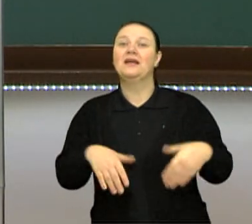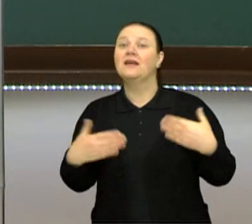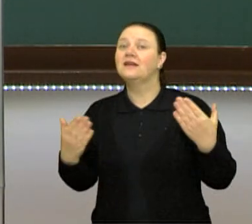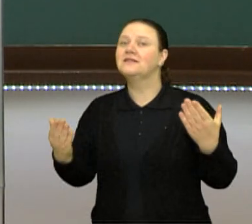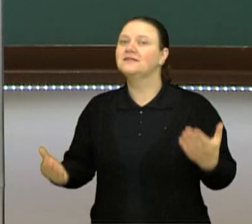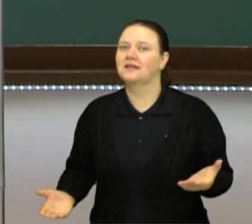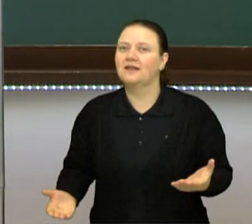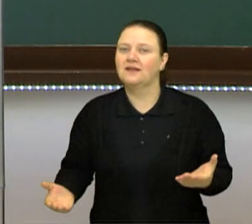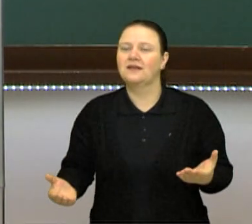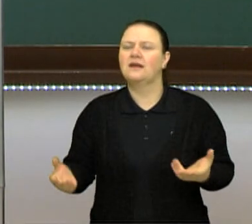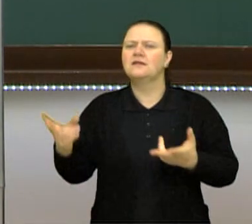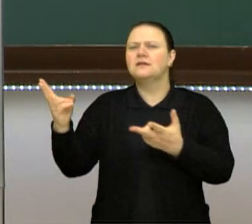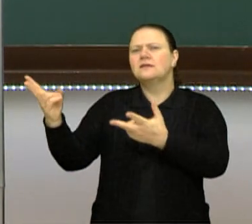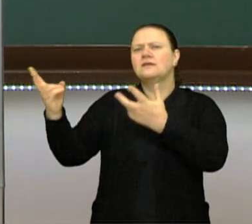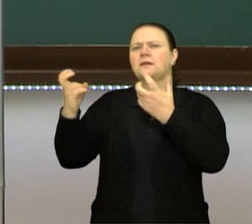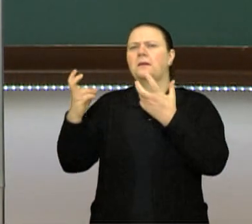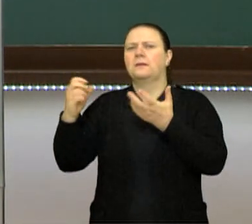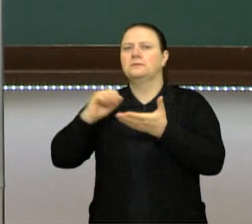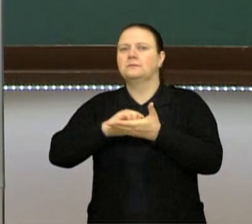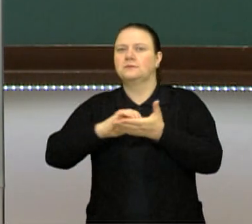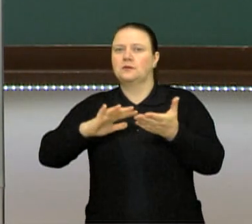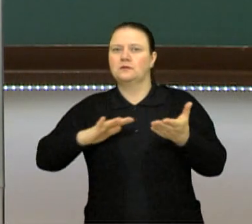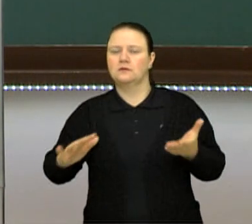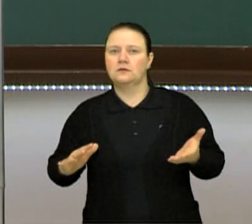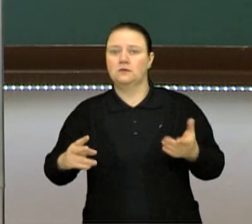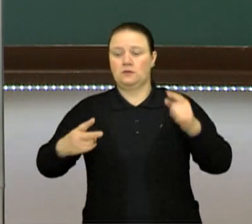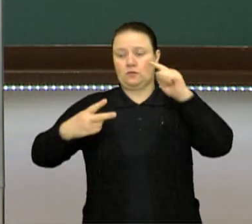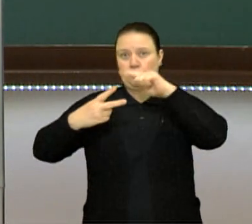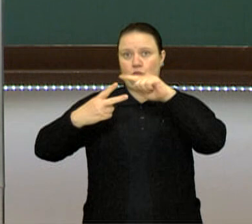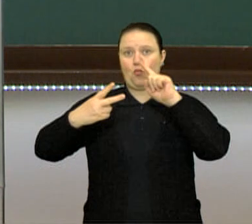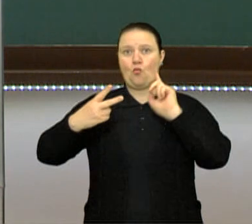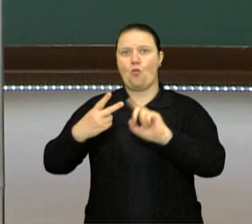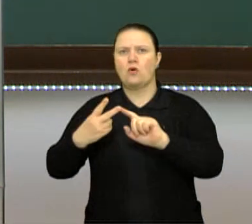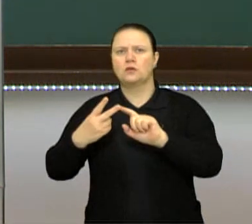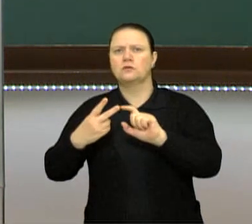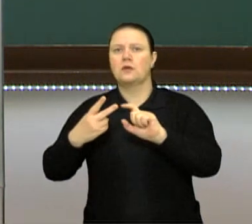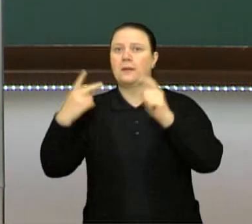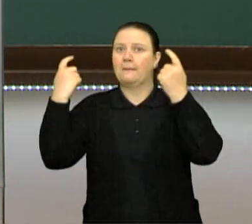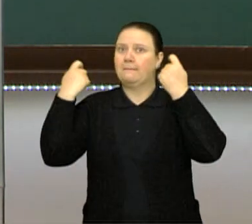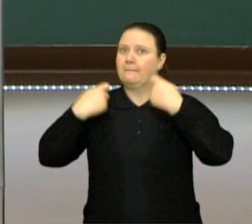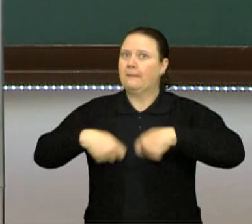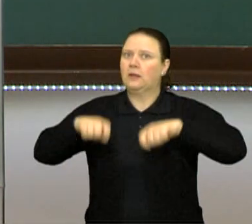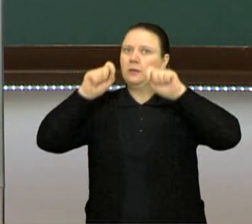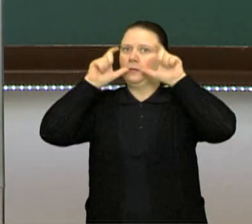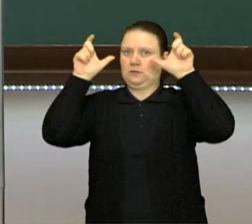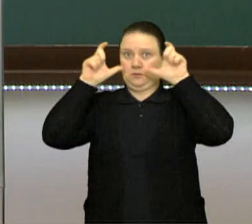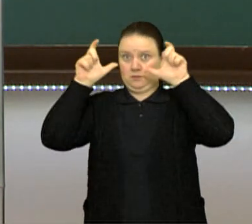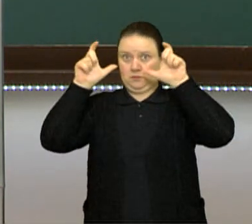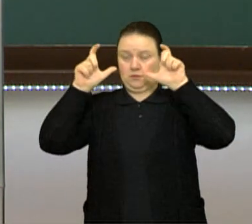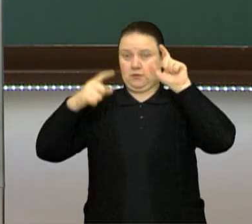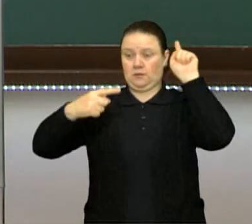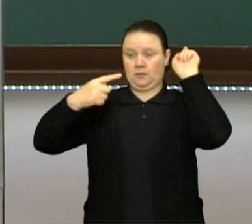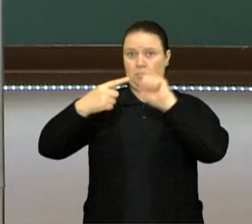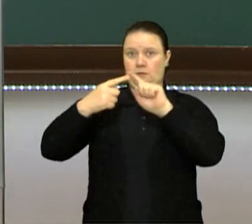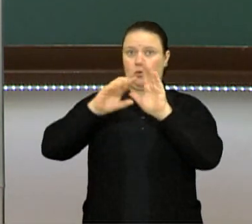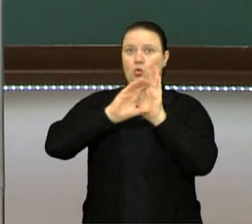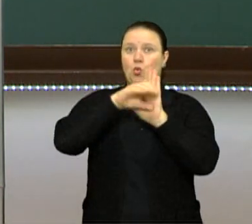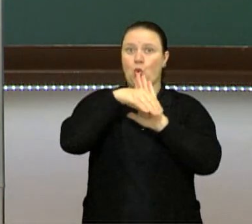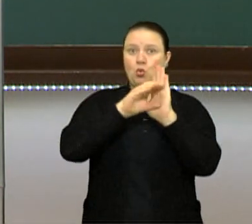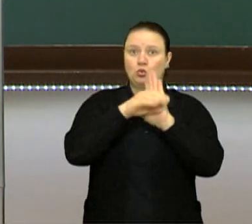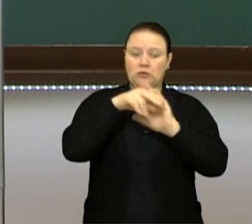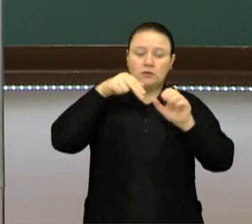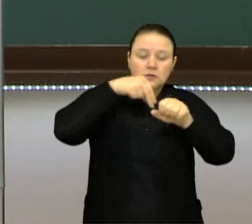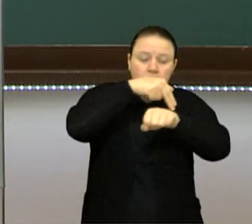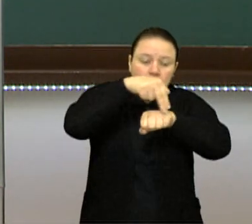Então, alunos, observem que na atividade nós temos duas situações que devem ser observadas. Primeiro, conceito de nação,